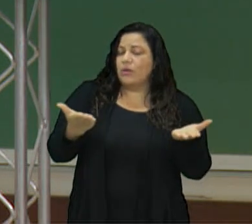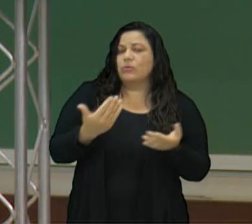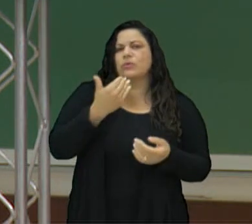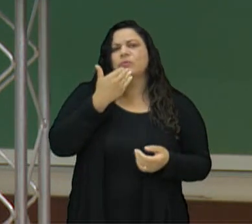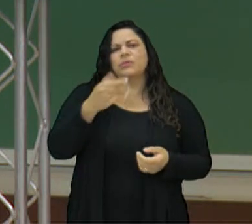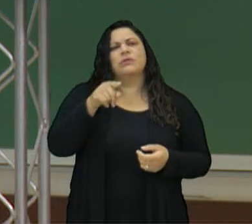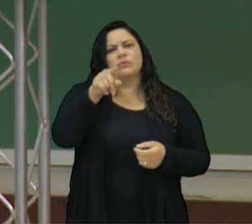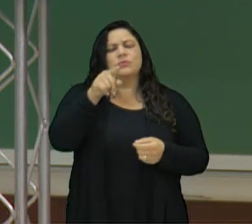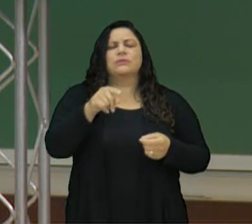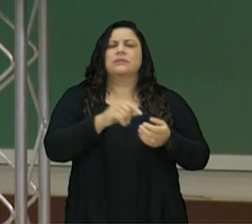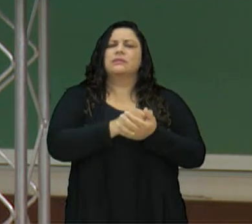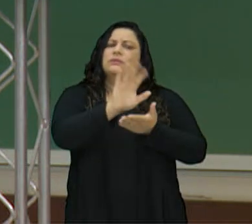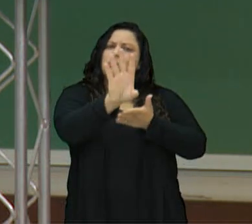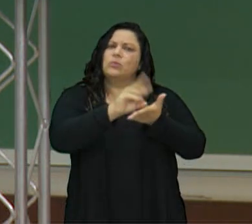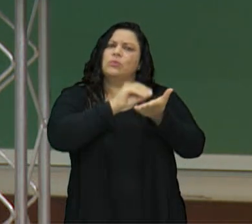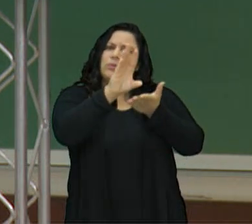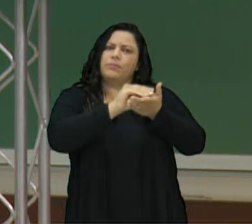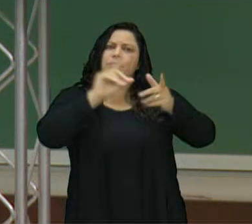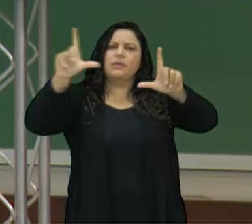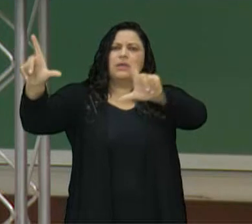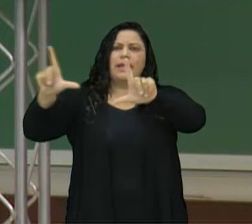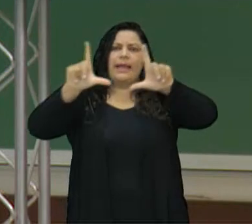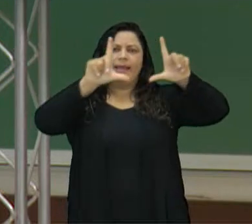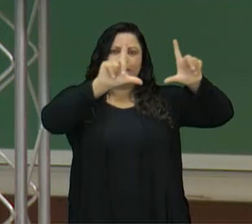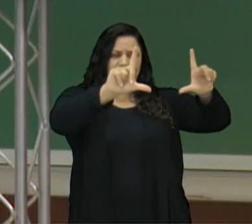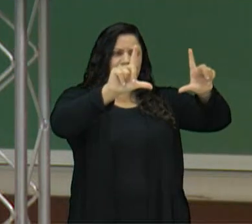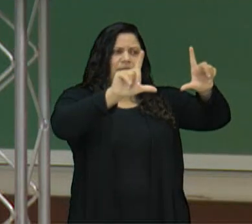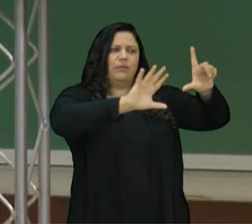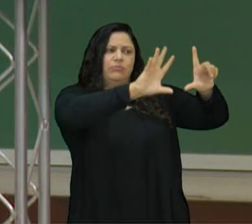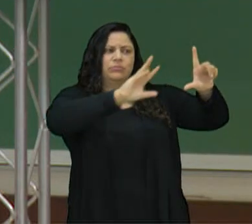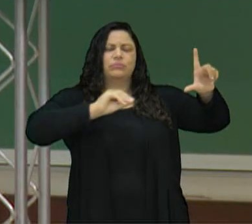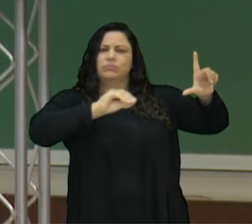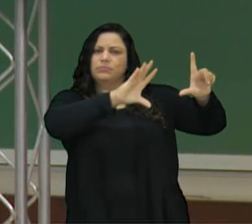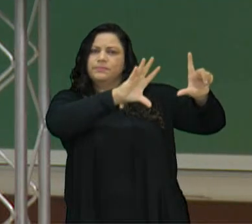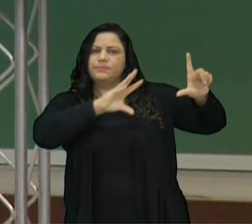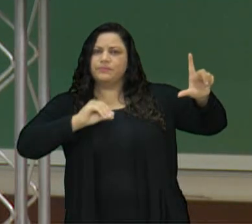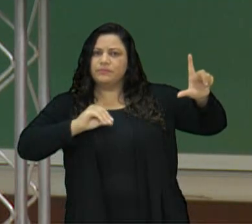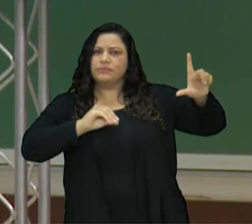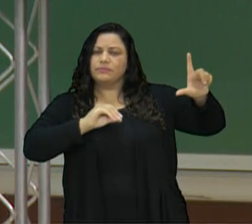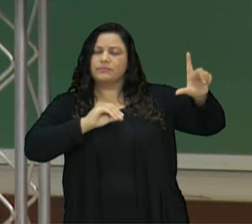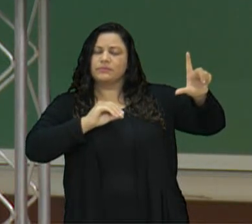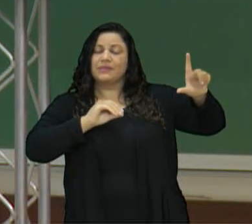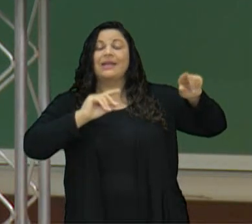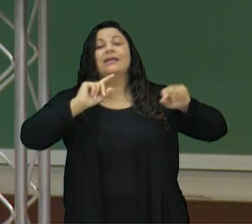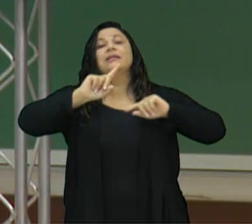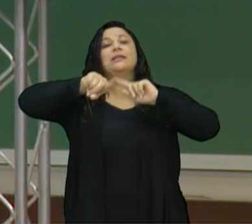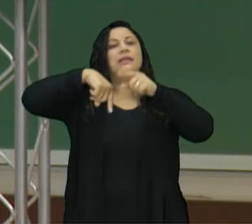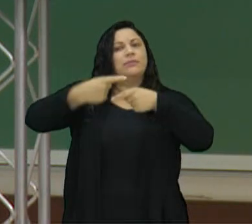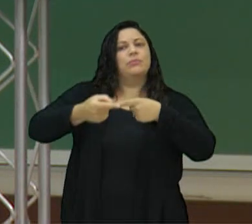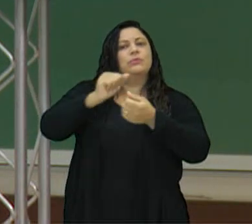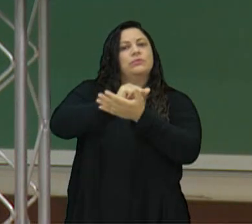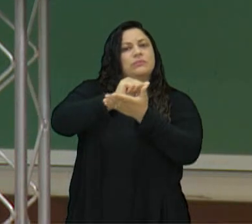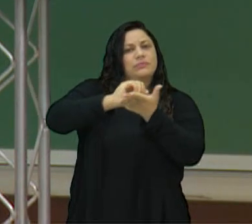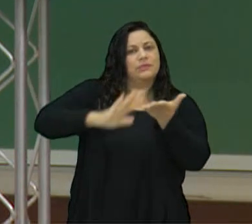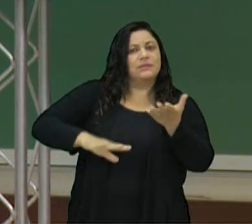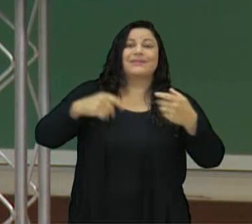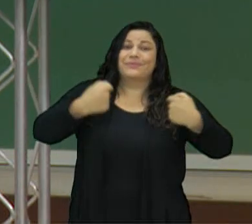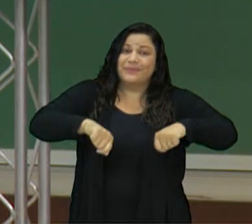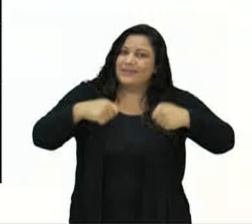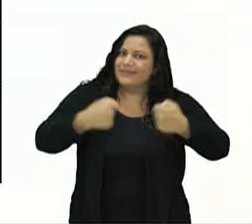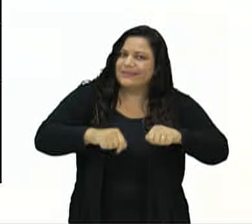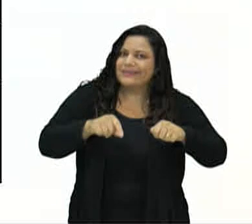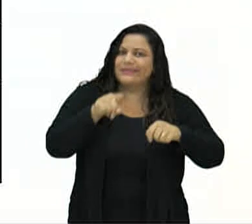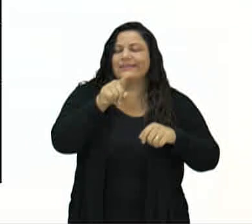que vocês copiem essa tabelinha aí em seus cadernos, tá? Porque a seguir nós faremos uma atividade e será necessário que você tenha